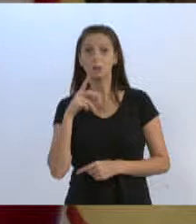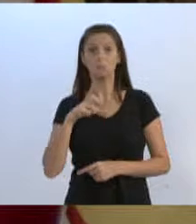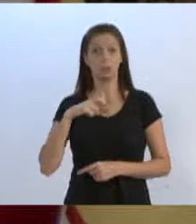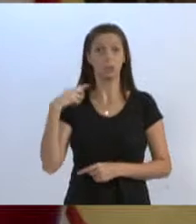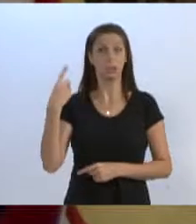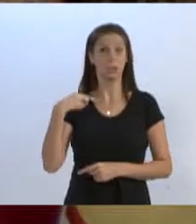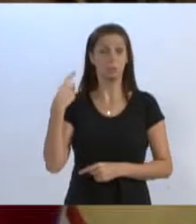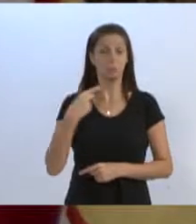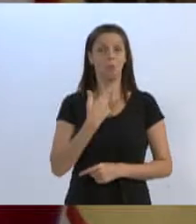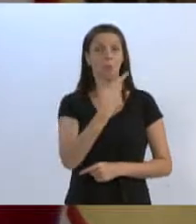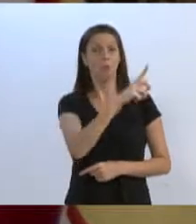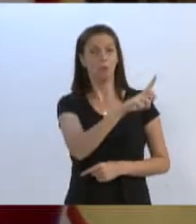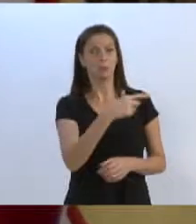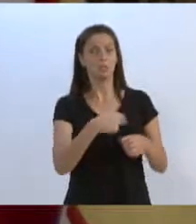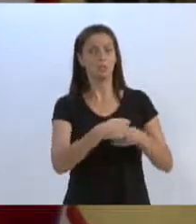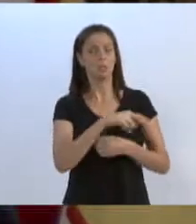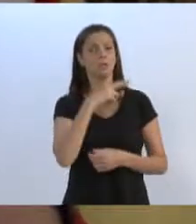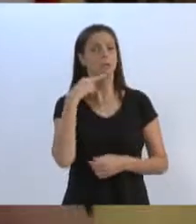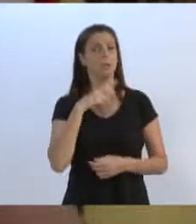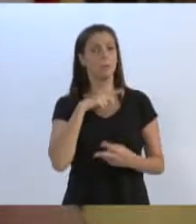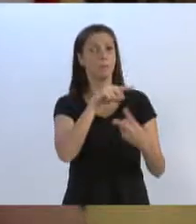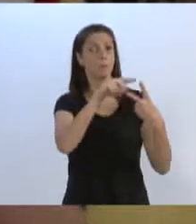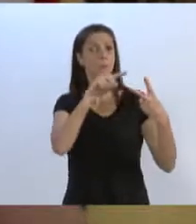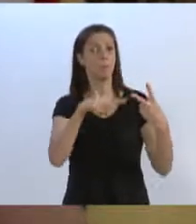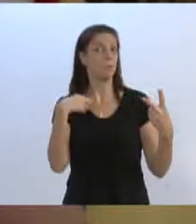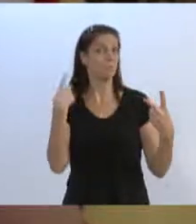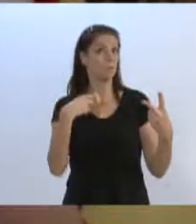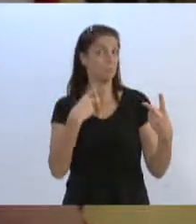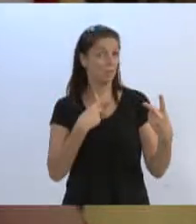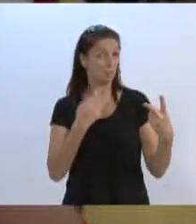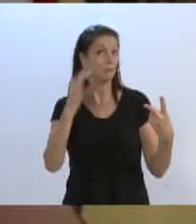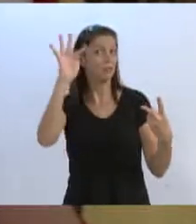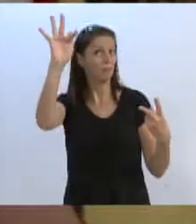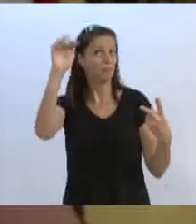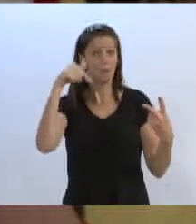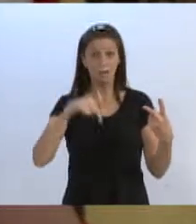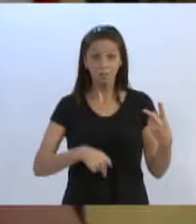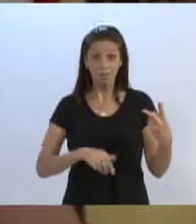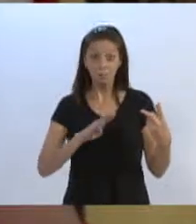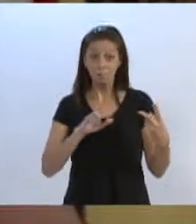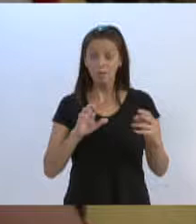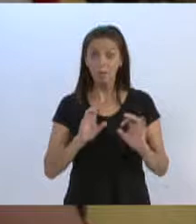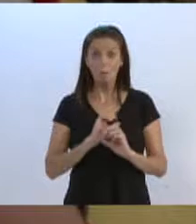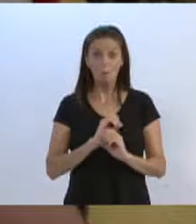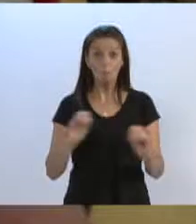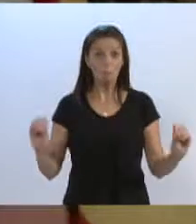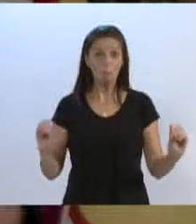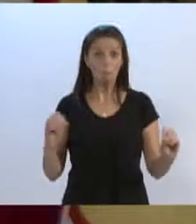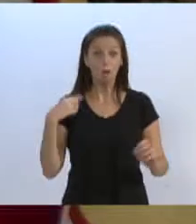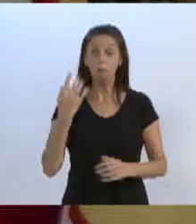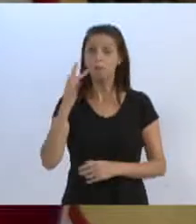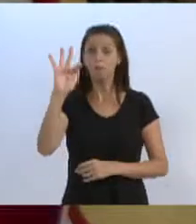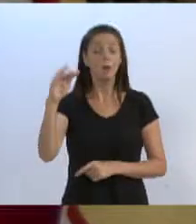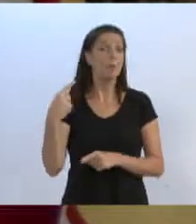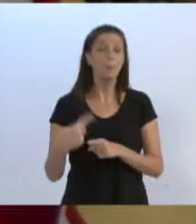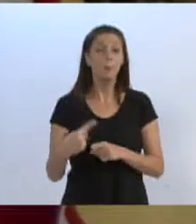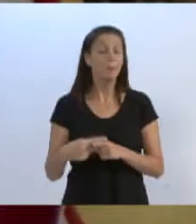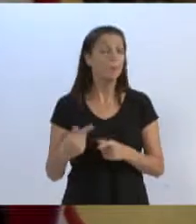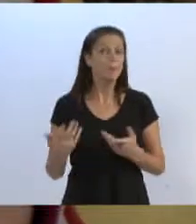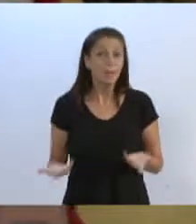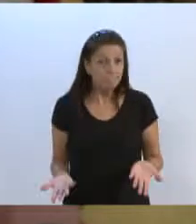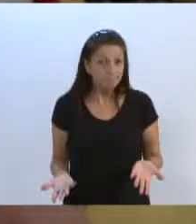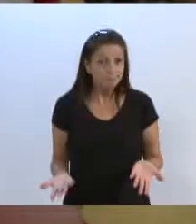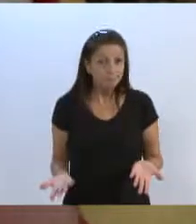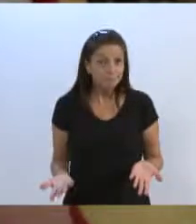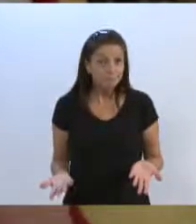federal. Jaraguá do Sul, nós temos 2 deputados federais. Blumenau não tem ninguém. Mas é porque aqui a